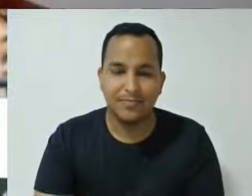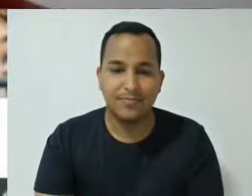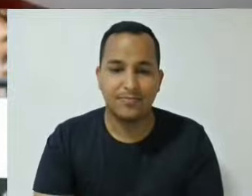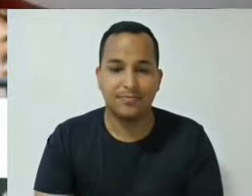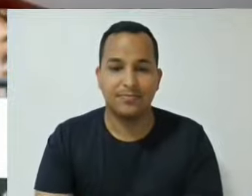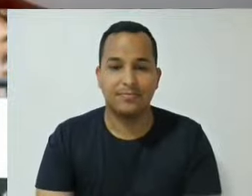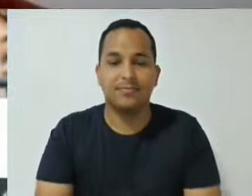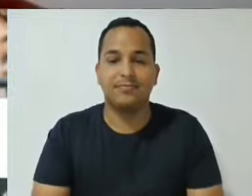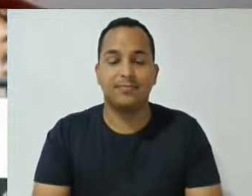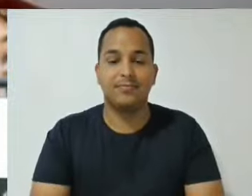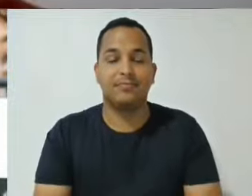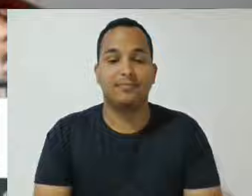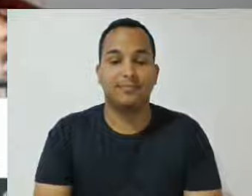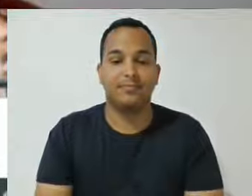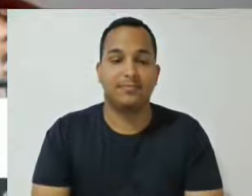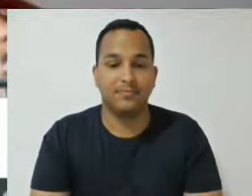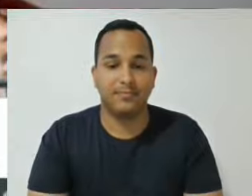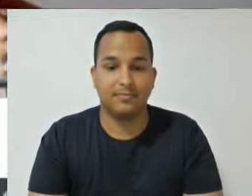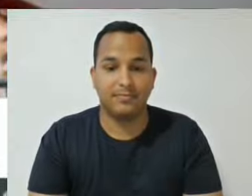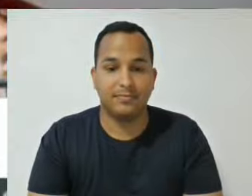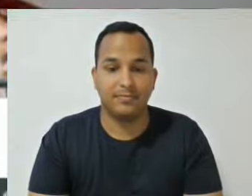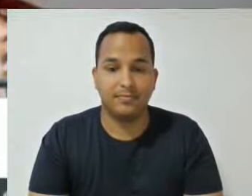tá off.